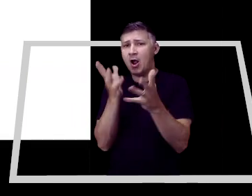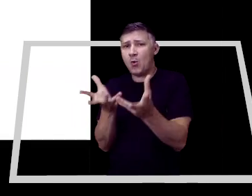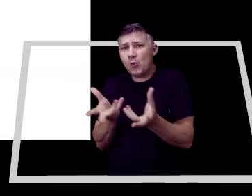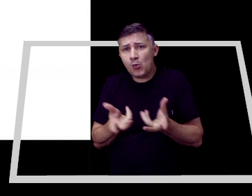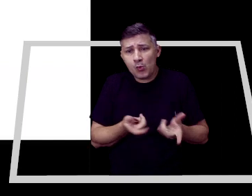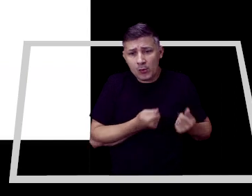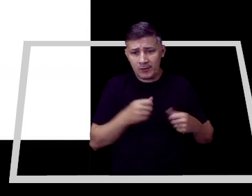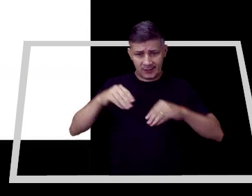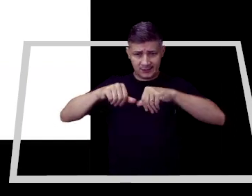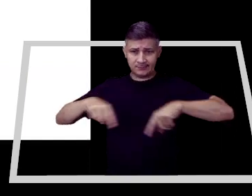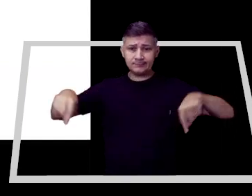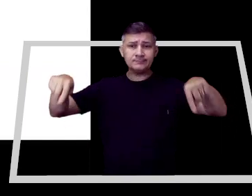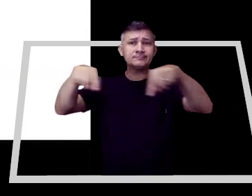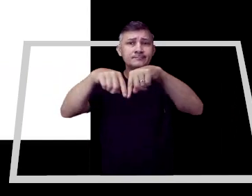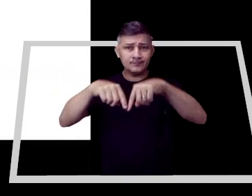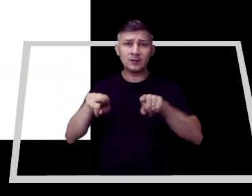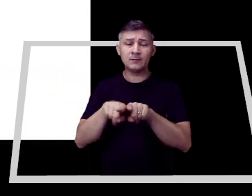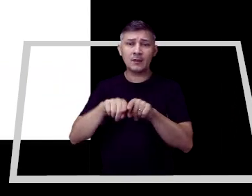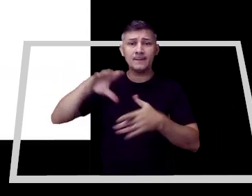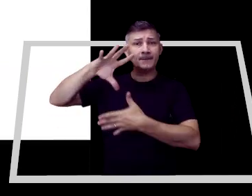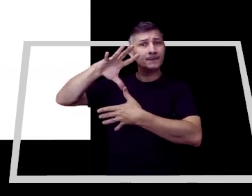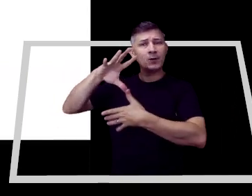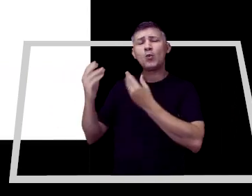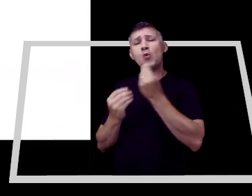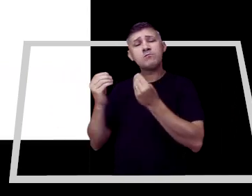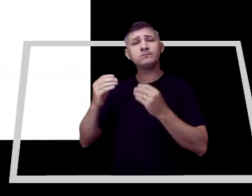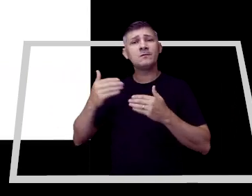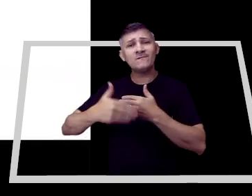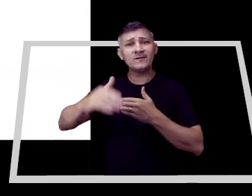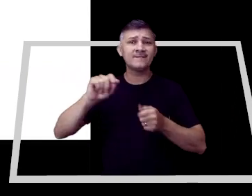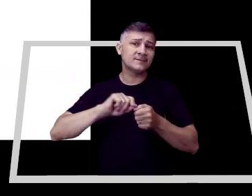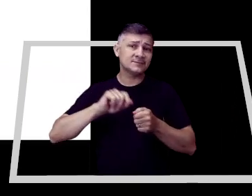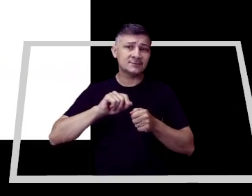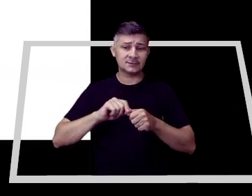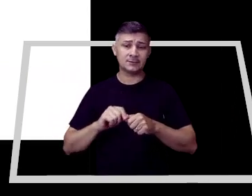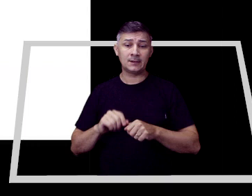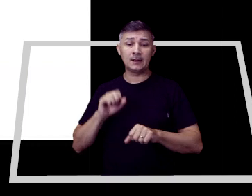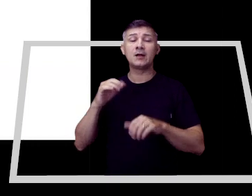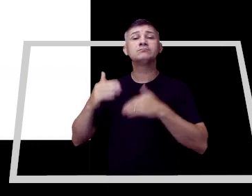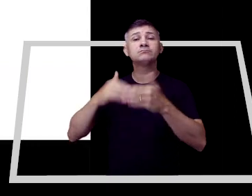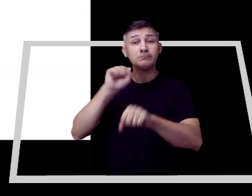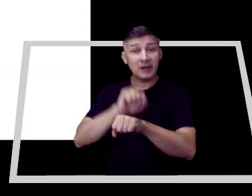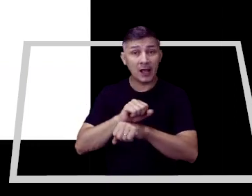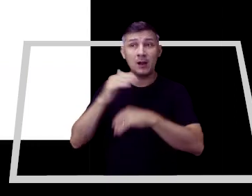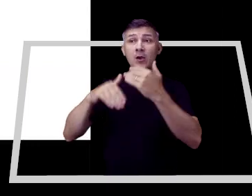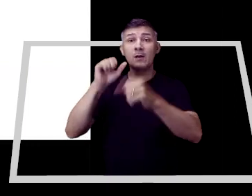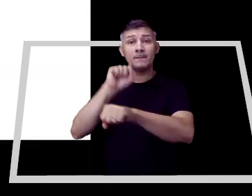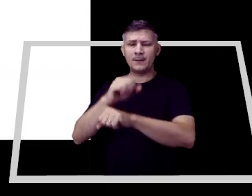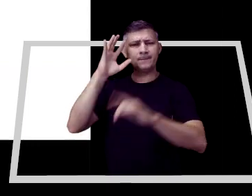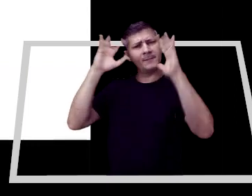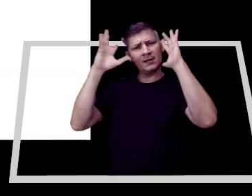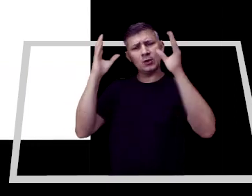de drenagem territorial, acho que de mapear um pouco onde seriam essas paradas,